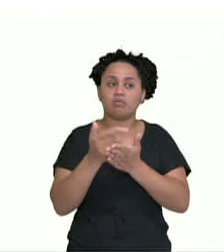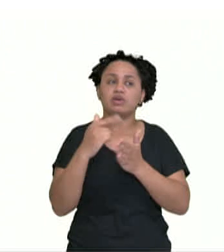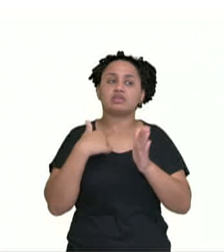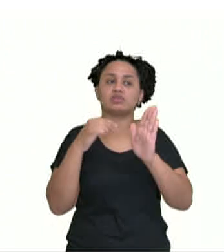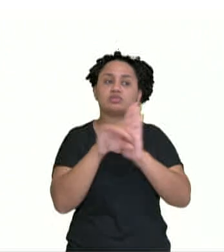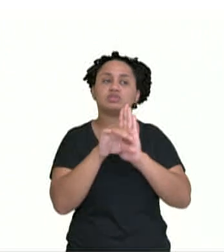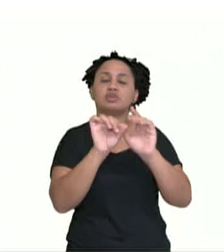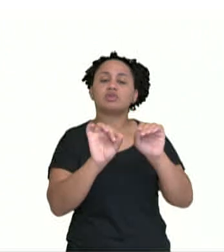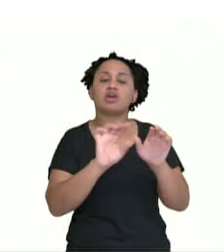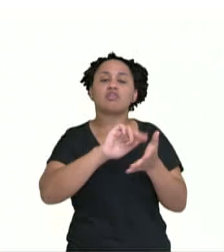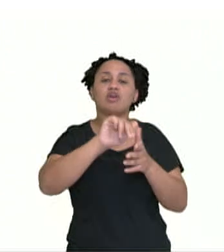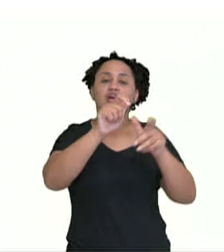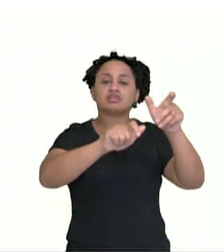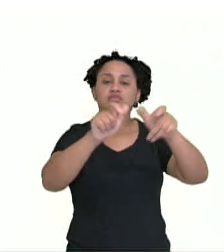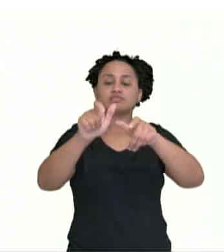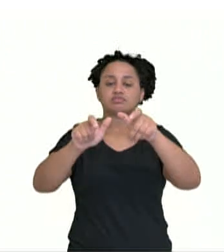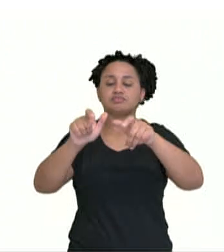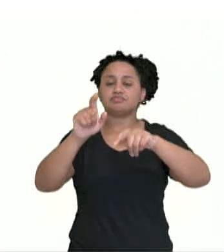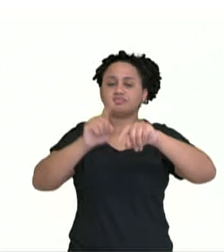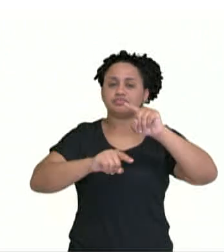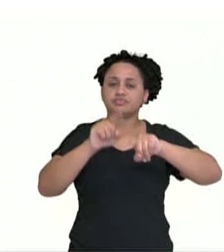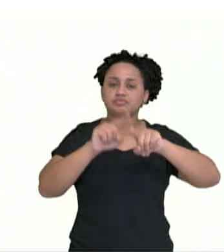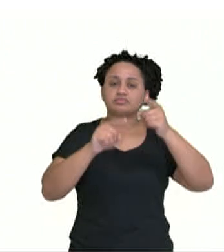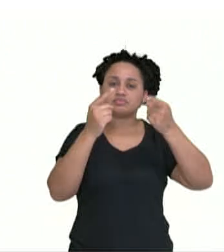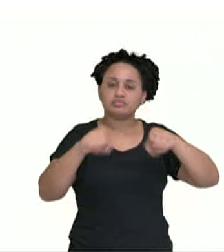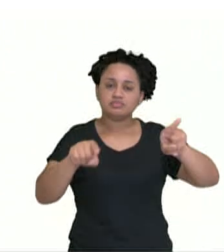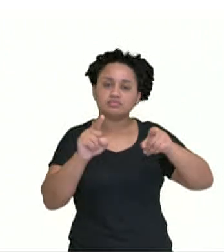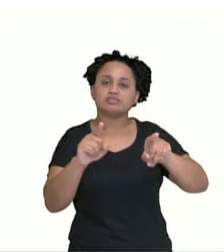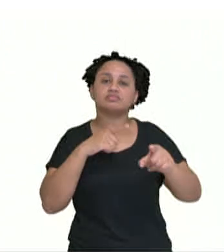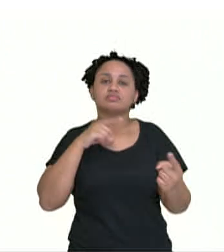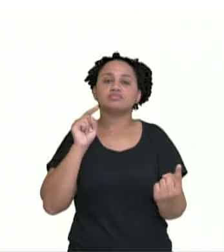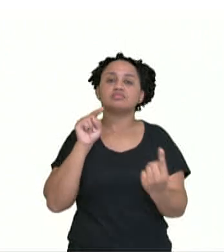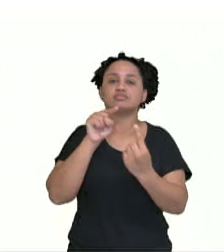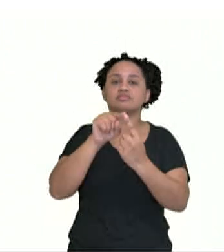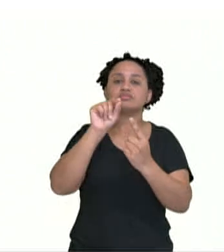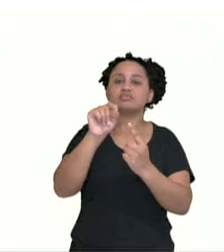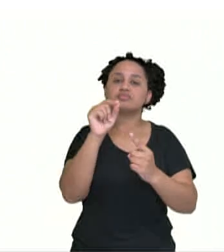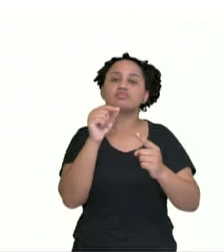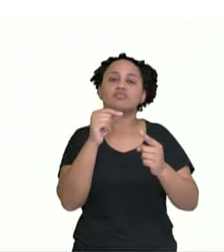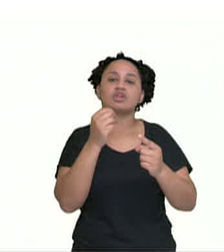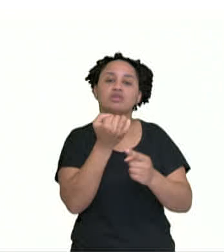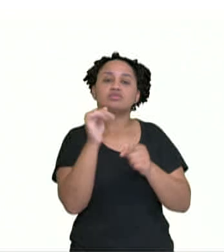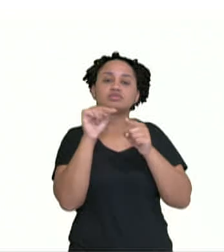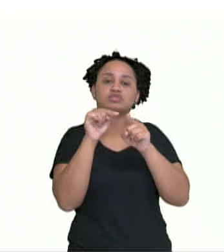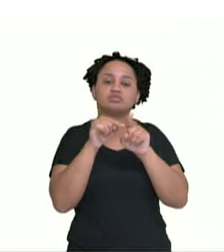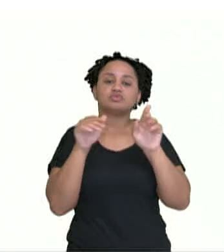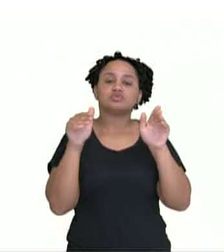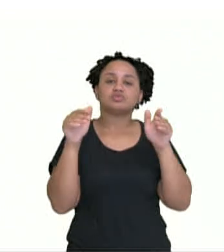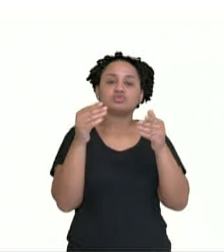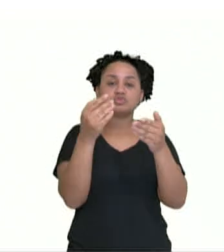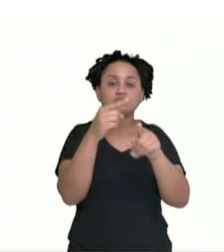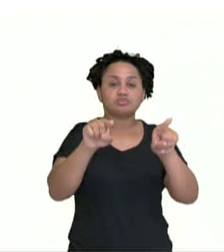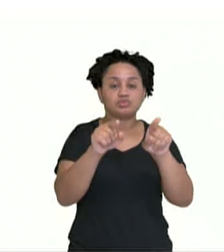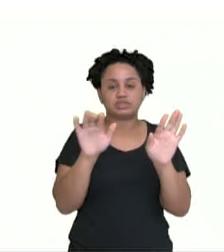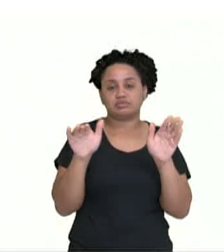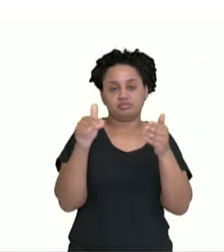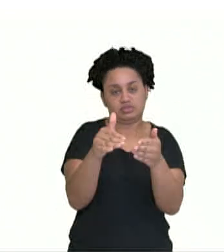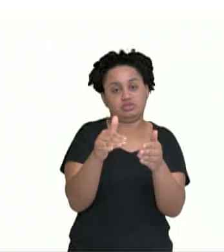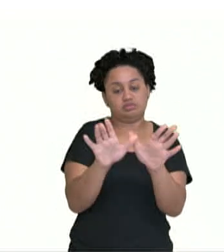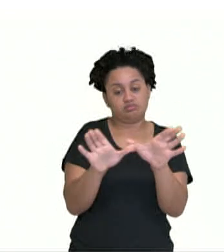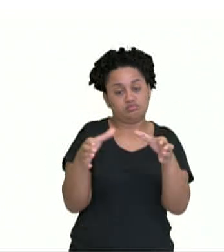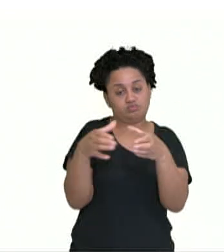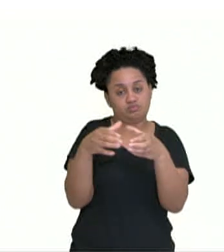um conjunto de instrumentos musicais com a finalidade de executar gêneros musicais específicos para o conjunto